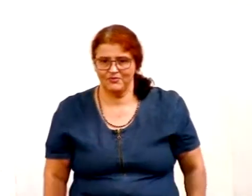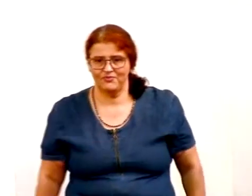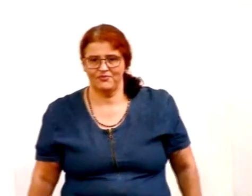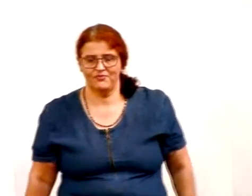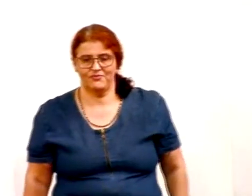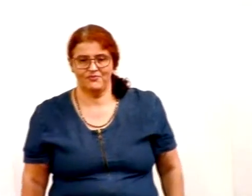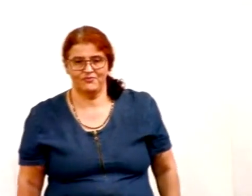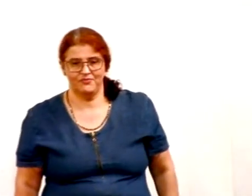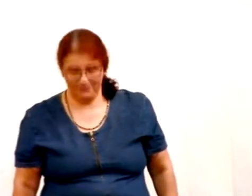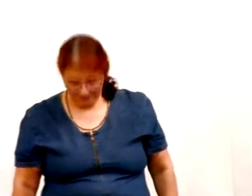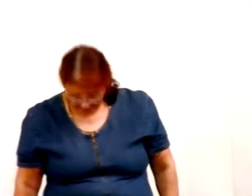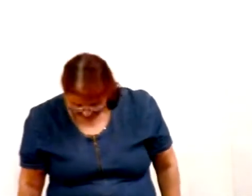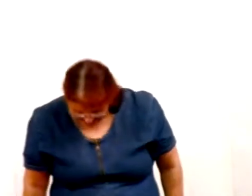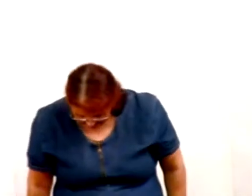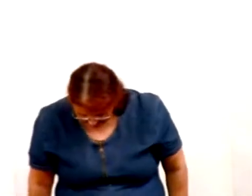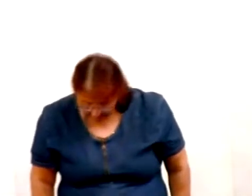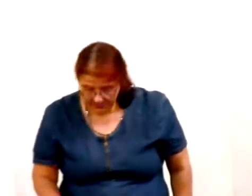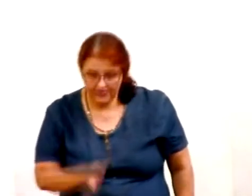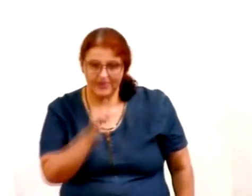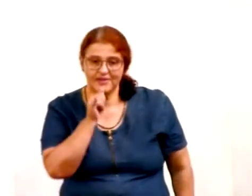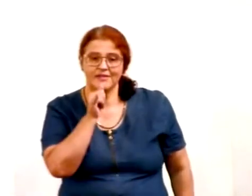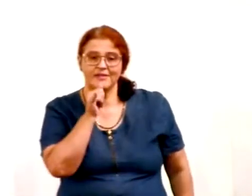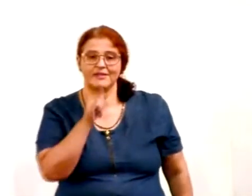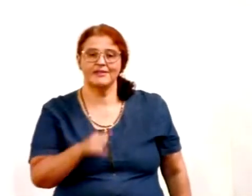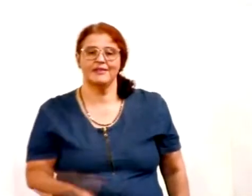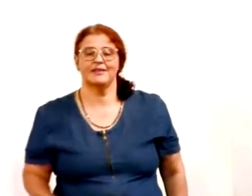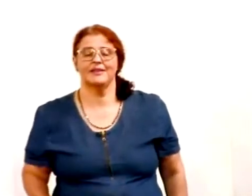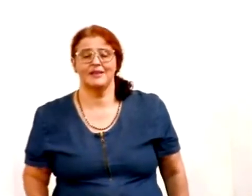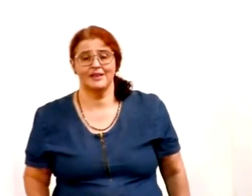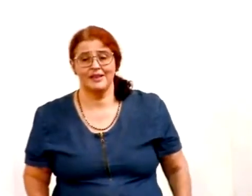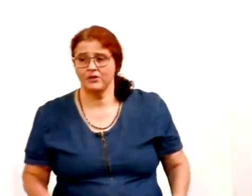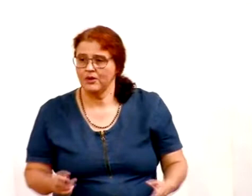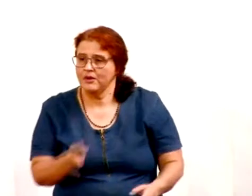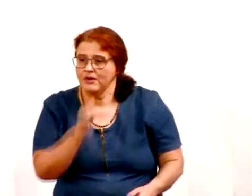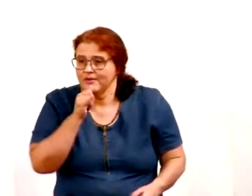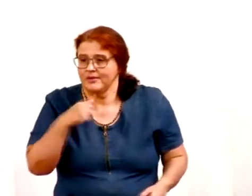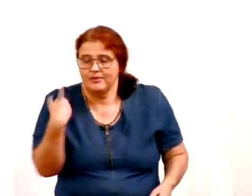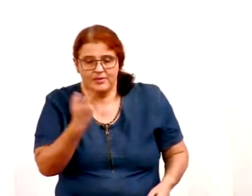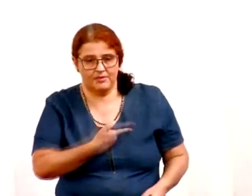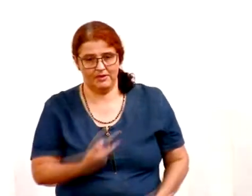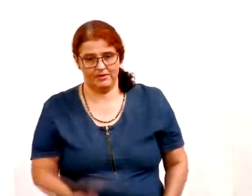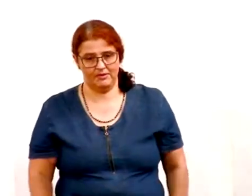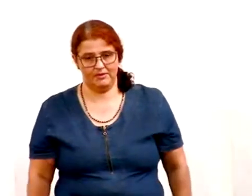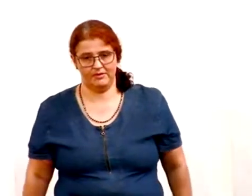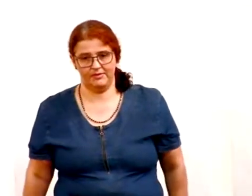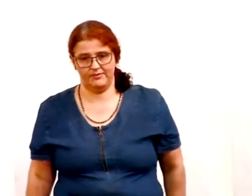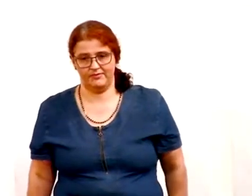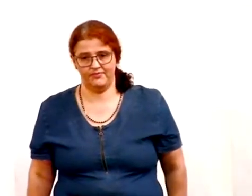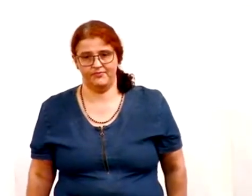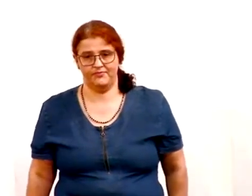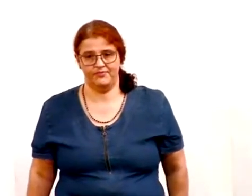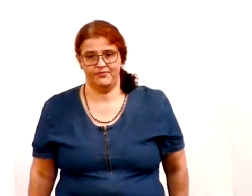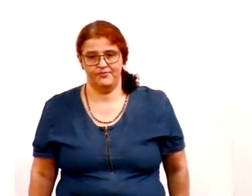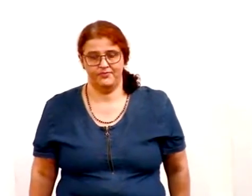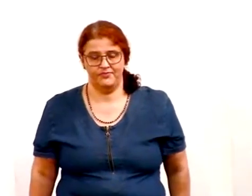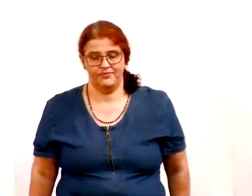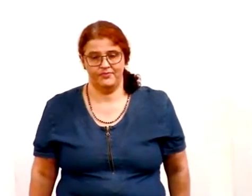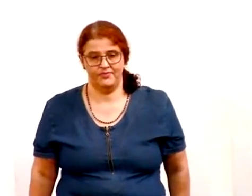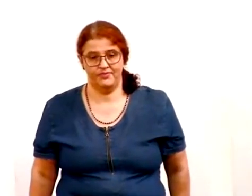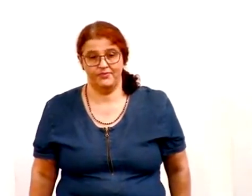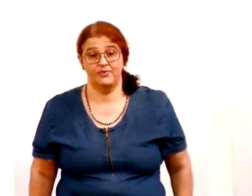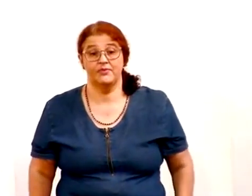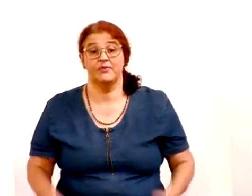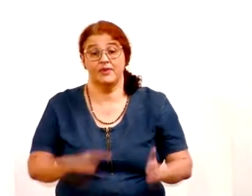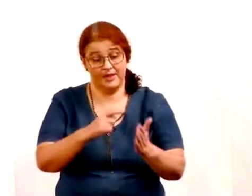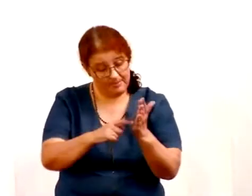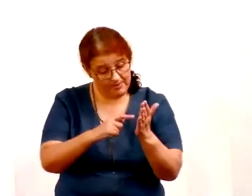para nós, diz Paulo escrevendo à igreja de Corinto. E essa mensagem chega até nós, a mim e a você hoje,